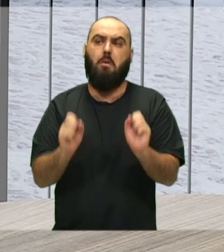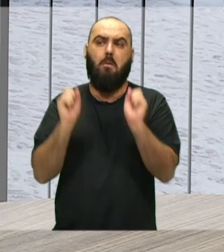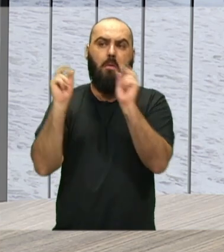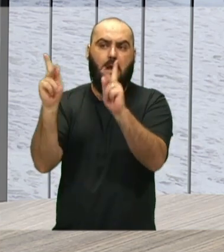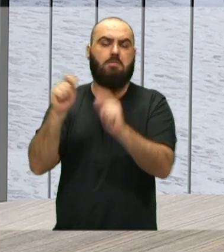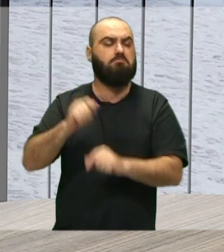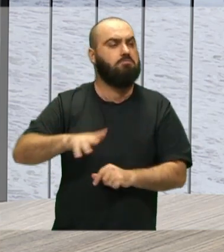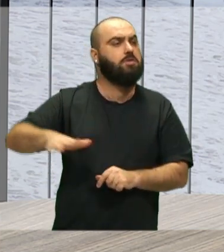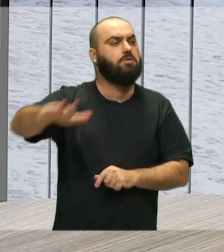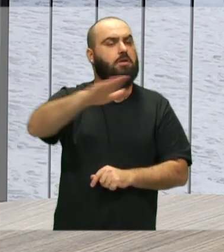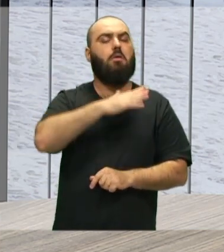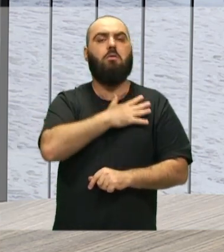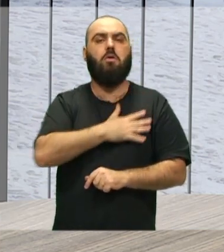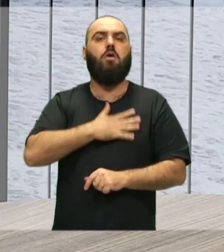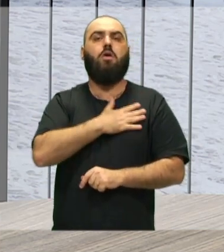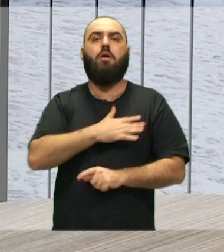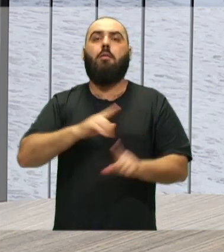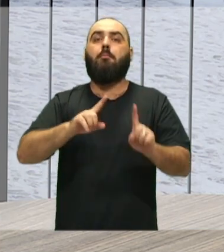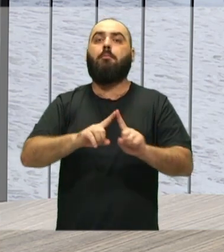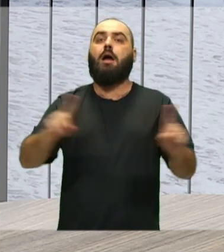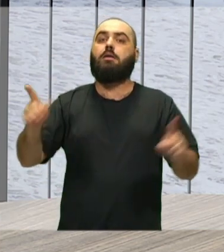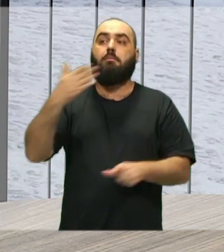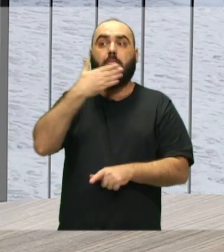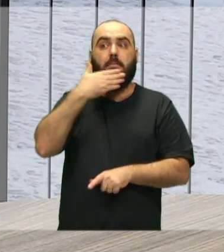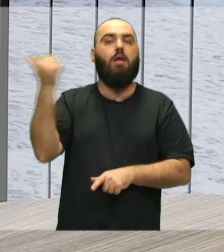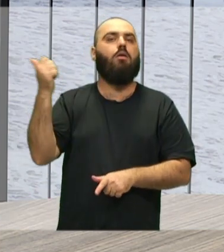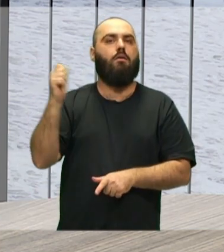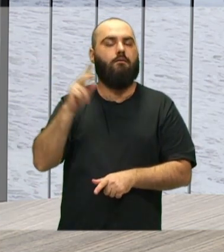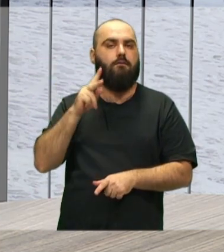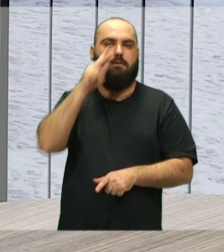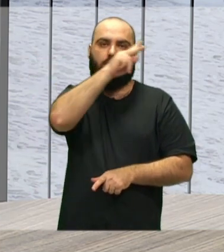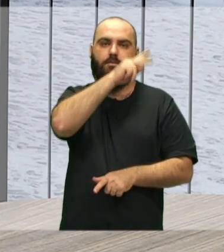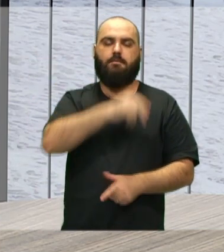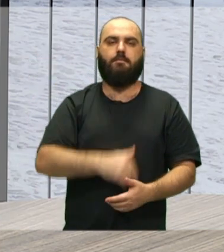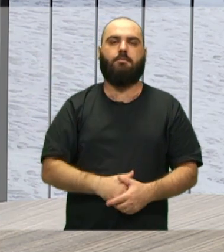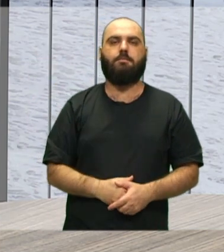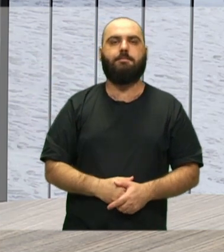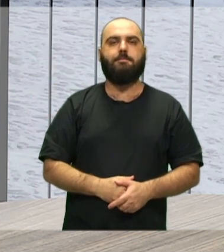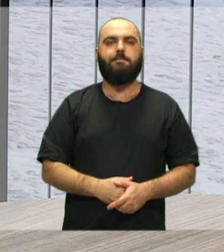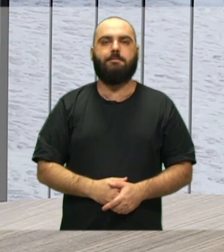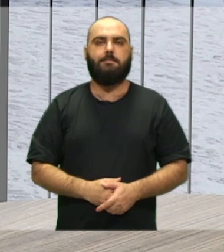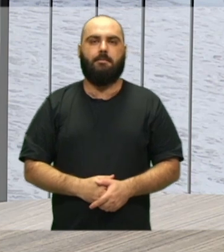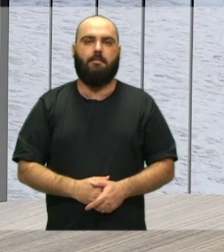geral, mas veio para dar uma forte melhorada assim. E é lógico que toda administração ainda